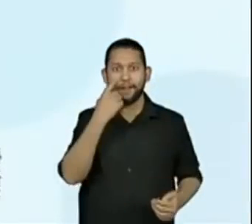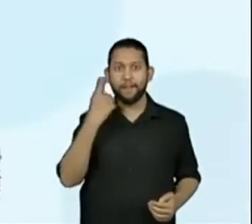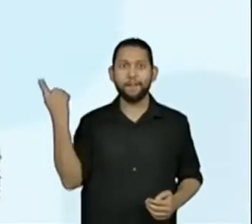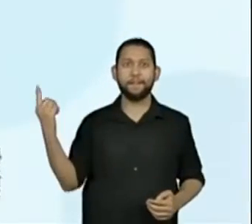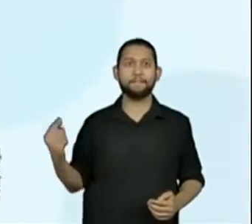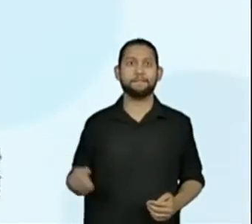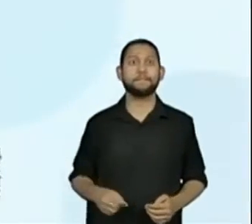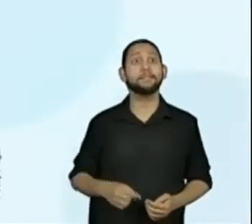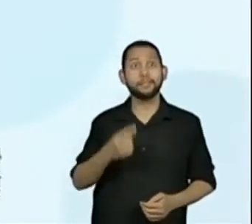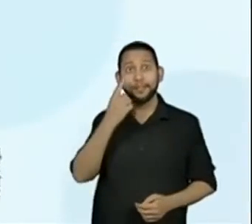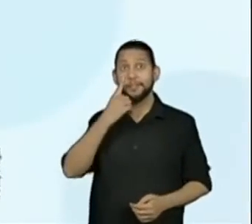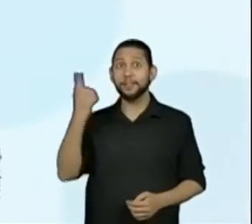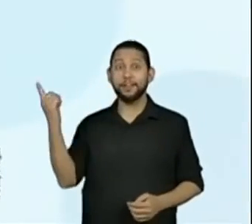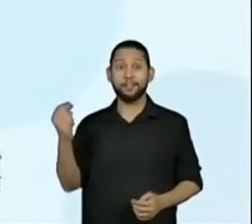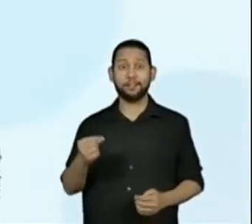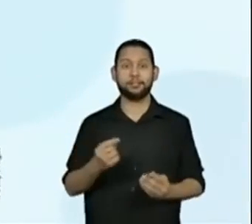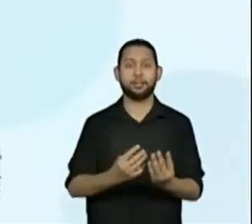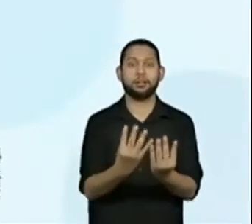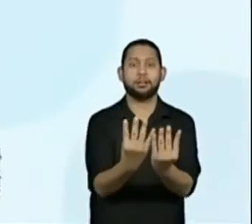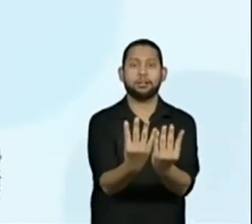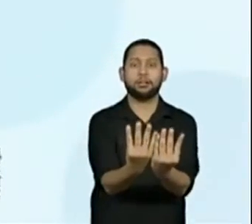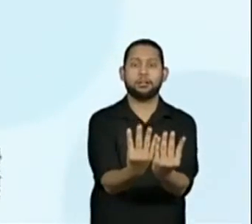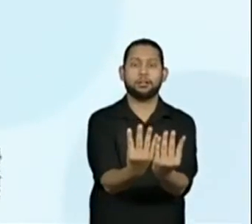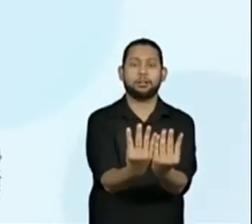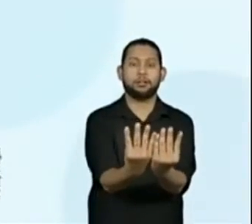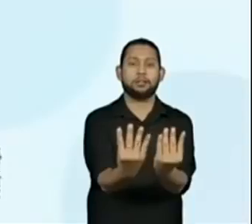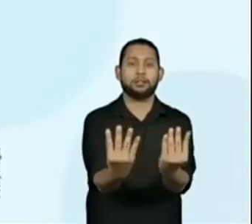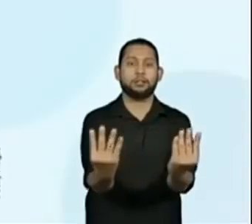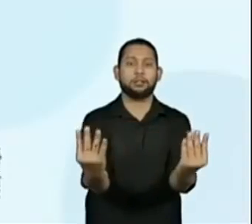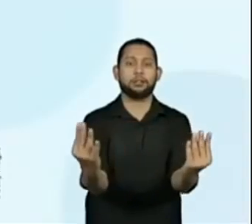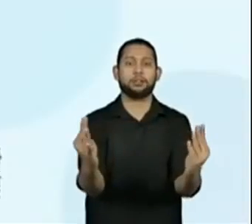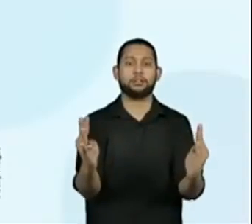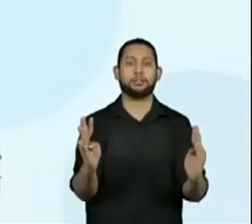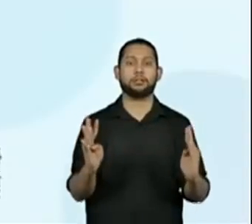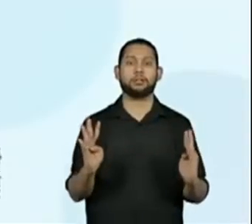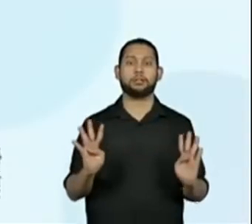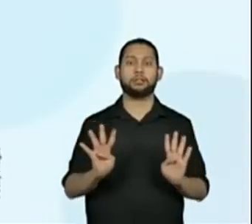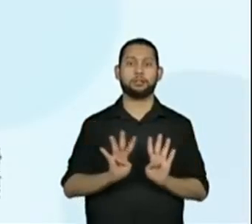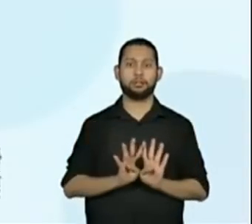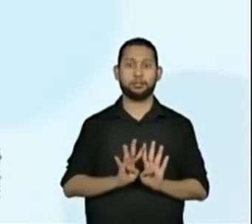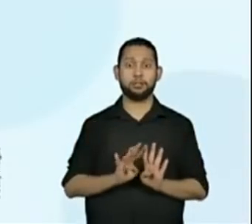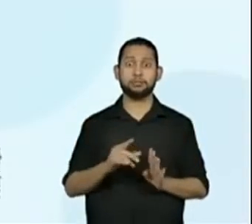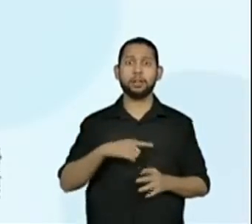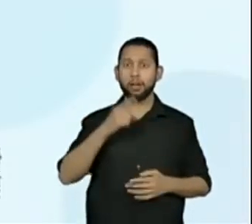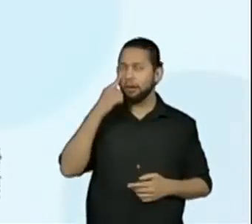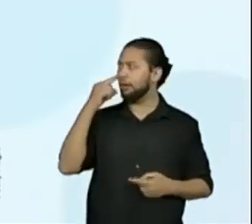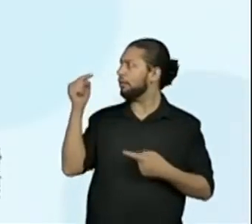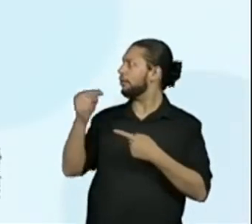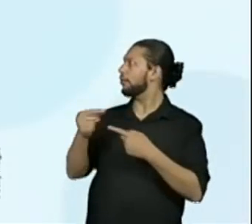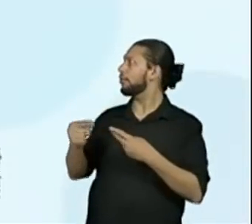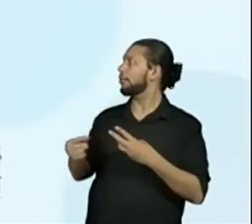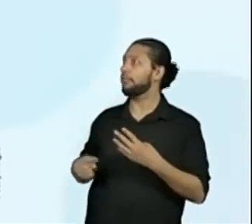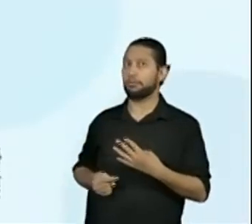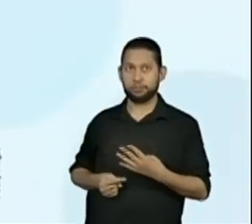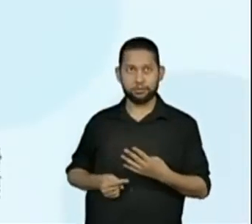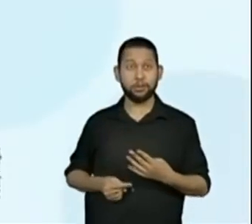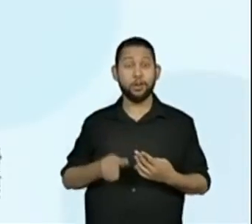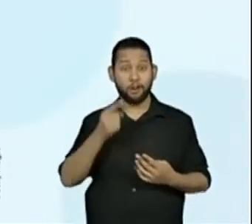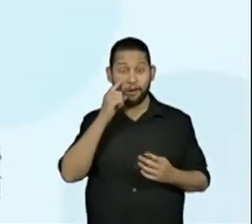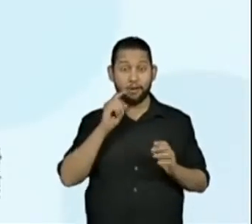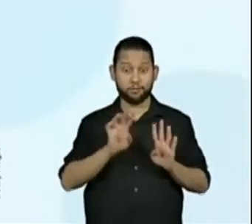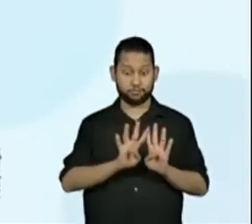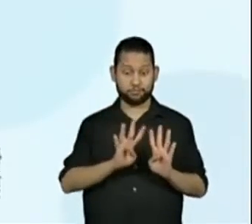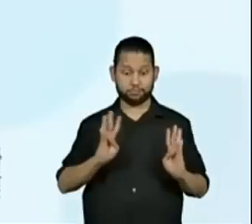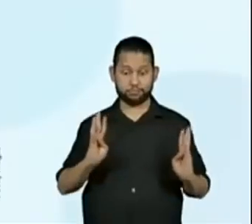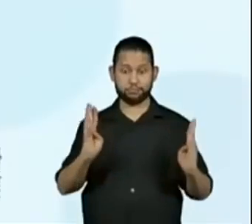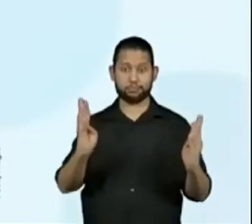observem nessa imagem e a gente vai destacar aqui os modelos de cerca que a gente vai utilizar na nossa horta ou